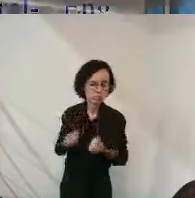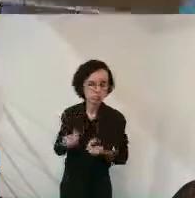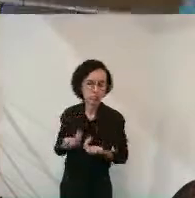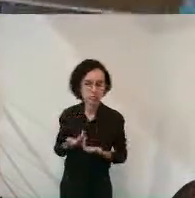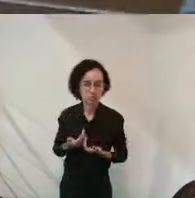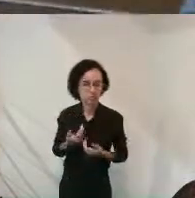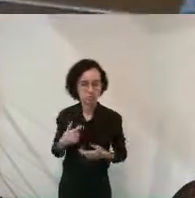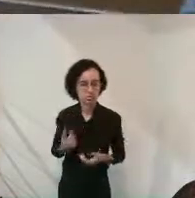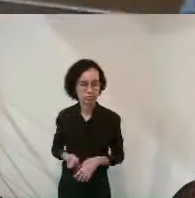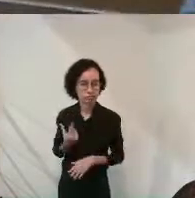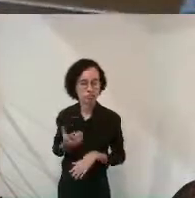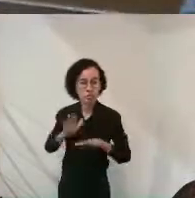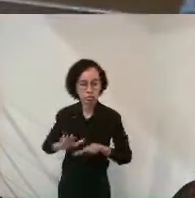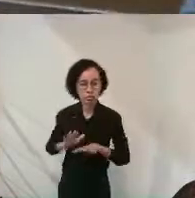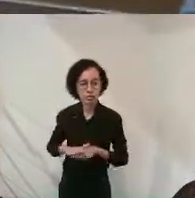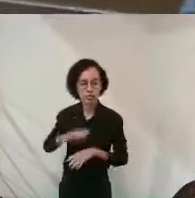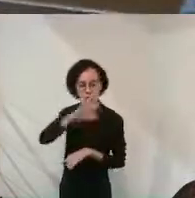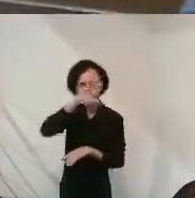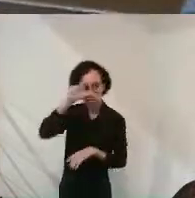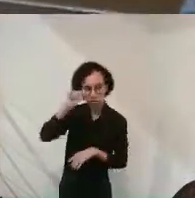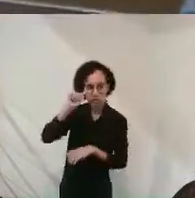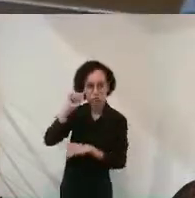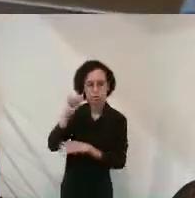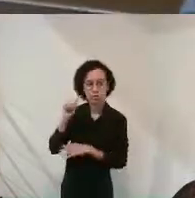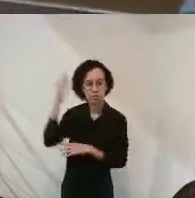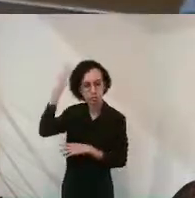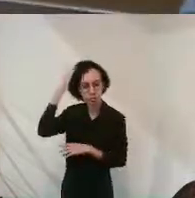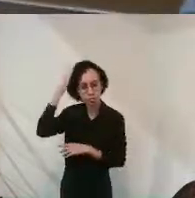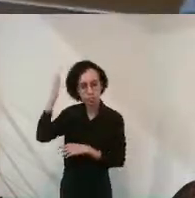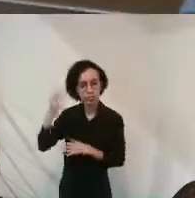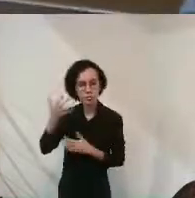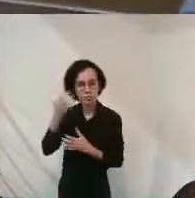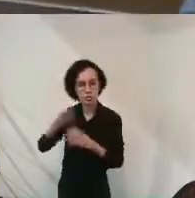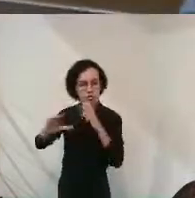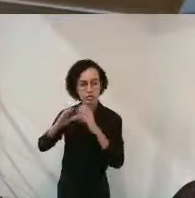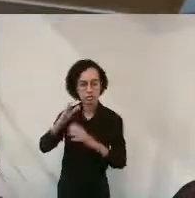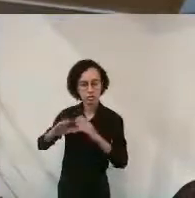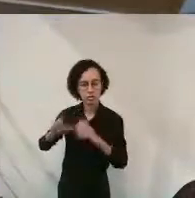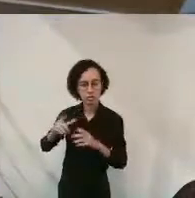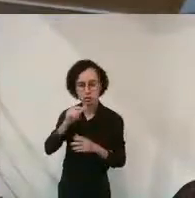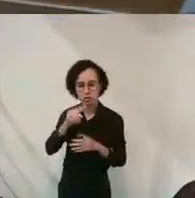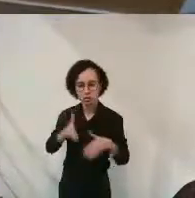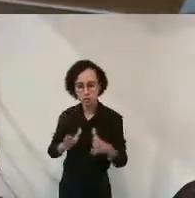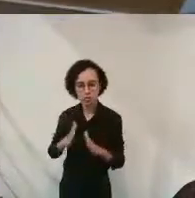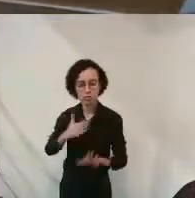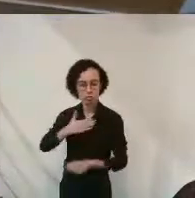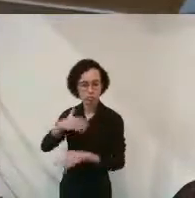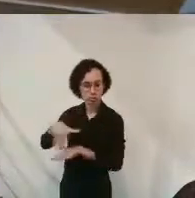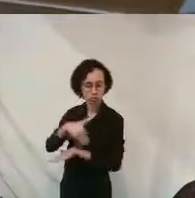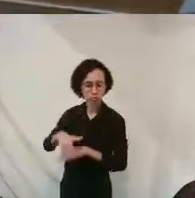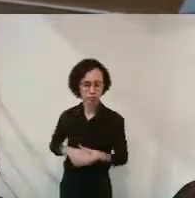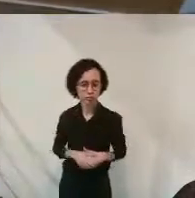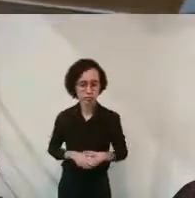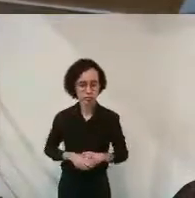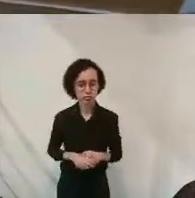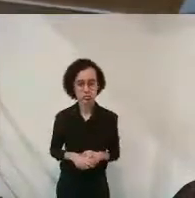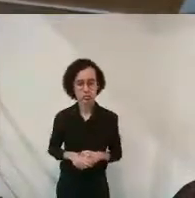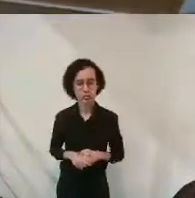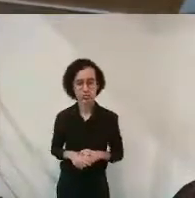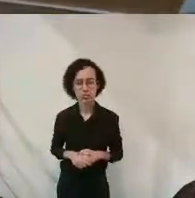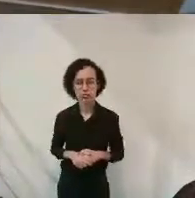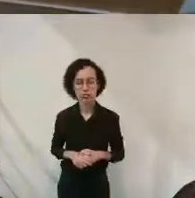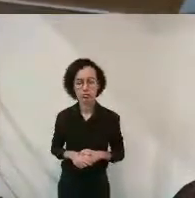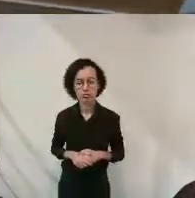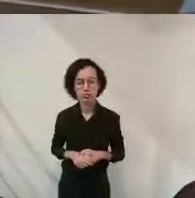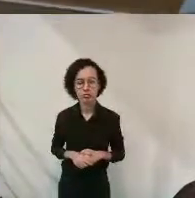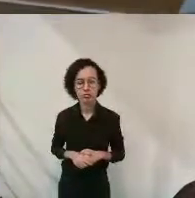inusitada, mas na Amazônia e no Pará, a gente canta a música Esse Rio é Minha Rua, né?